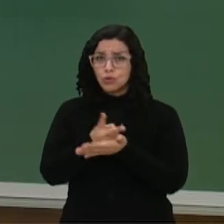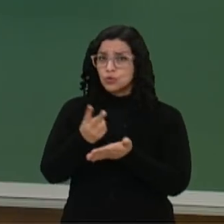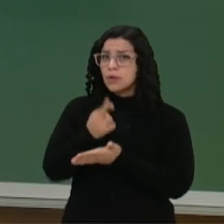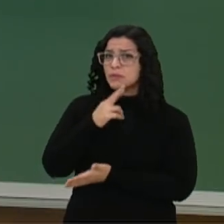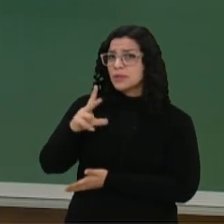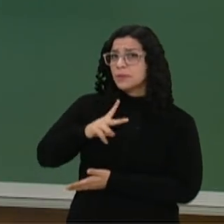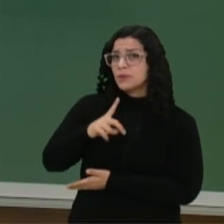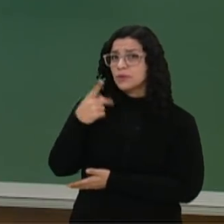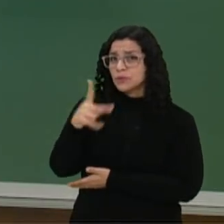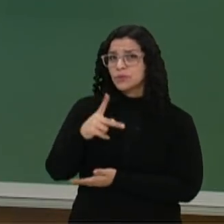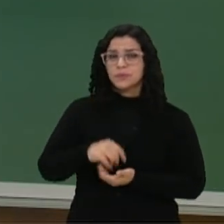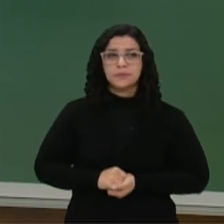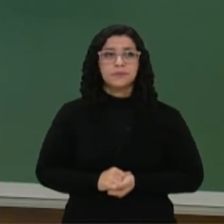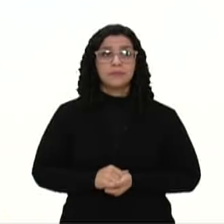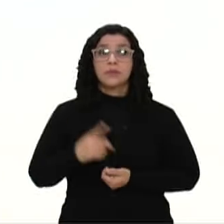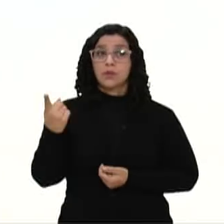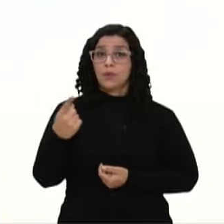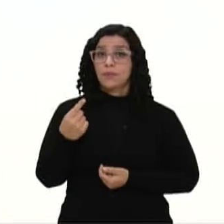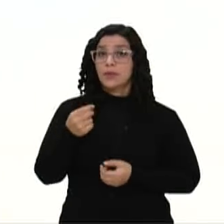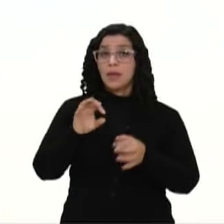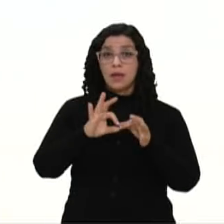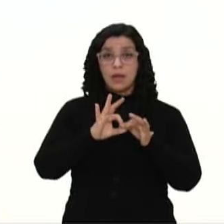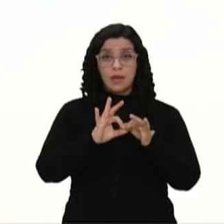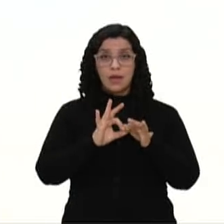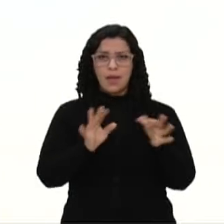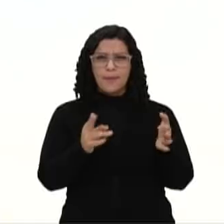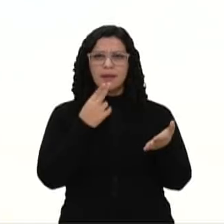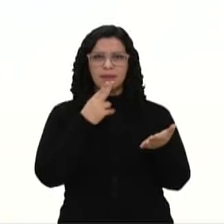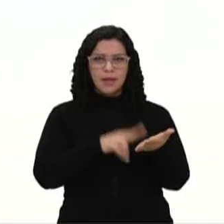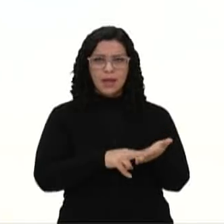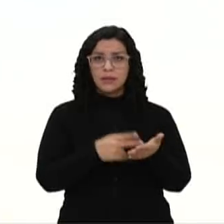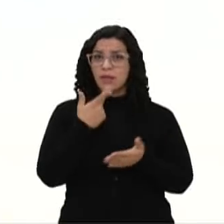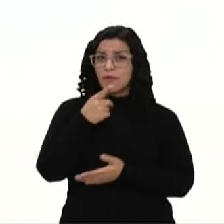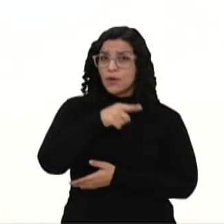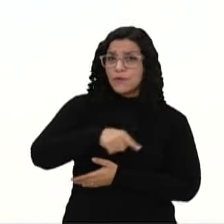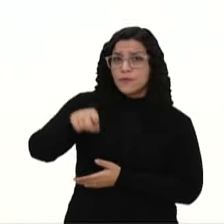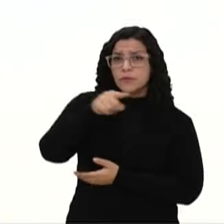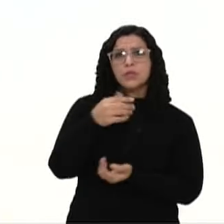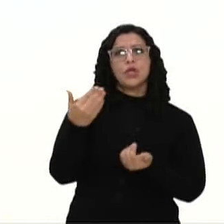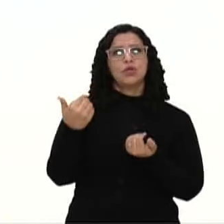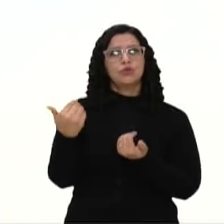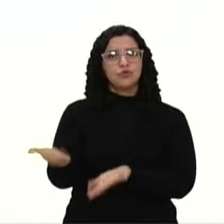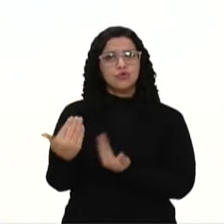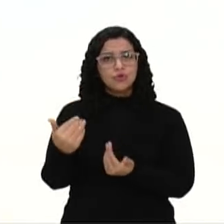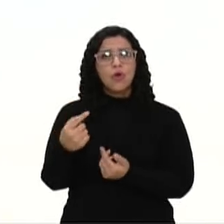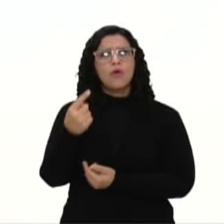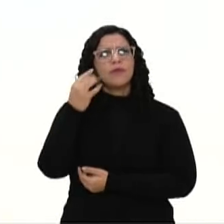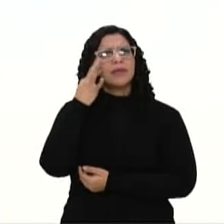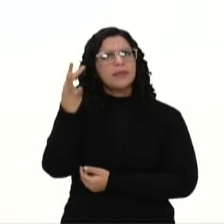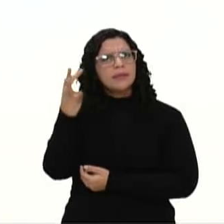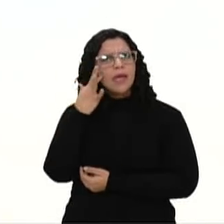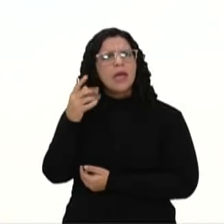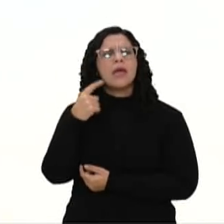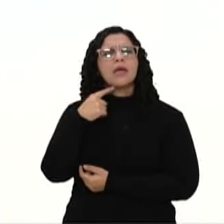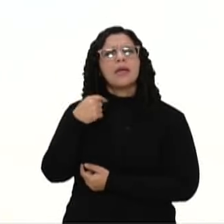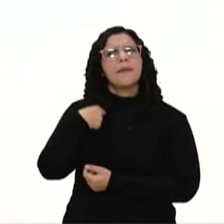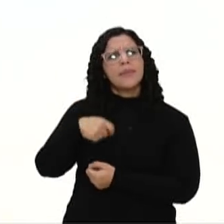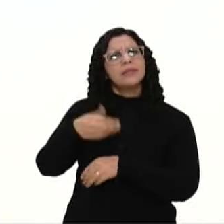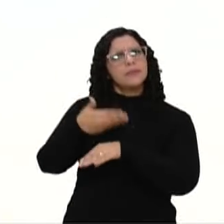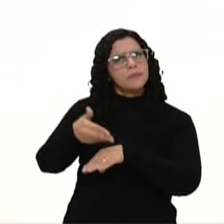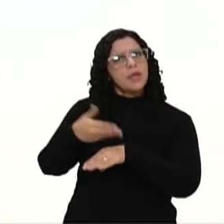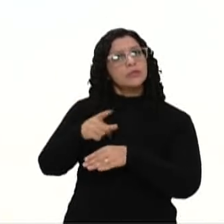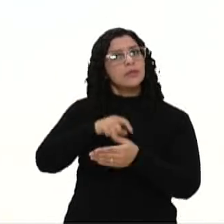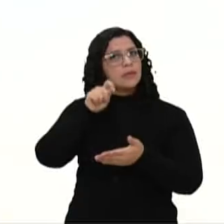sua. Na carta aberta, o emissor incentiva os jovens a colocarem as ideias em prática e